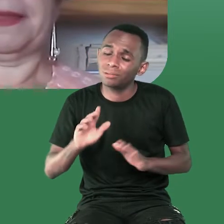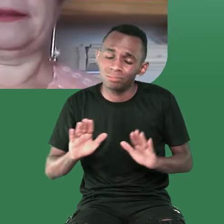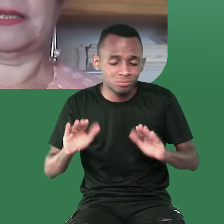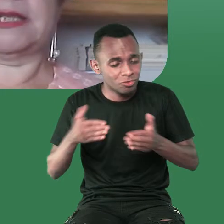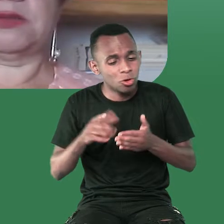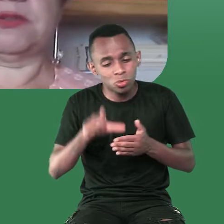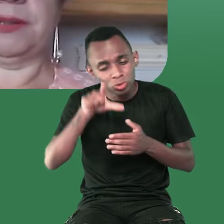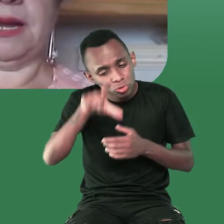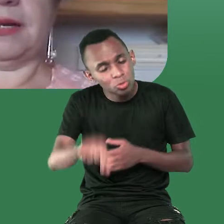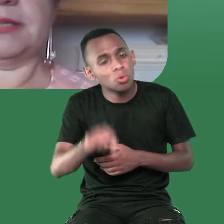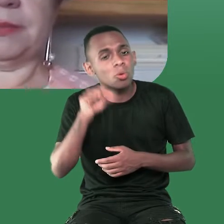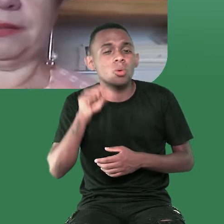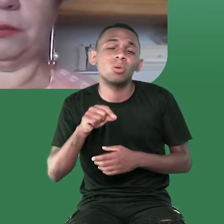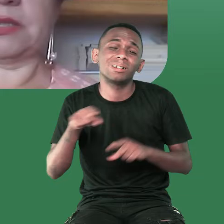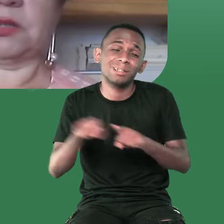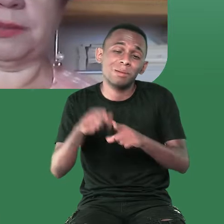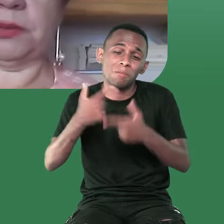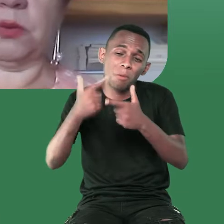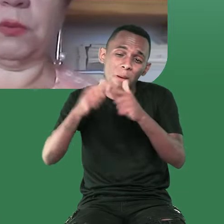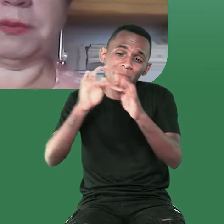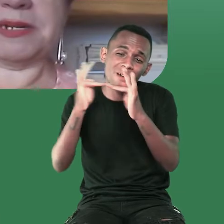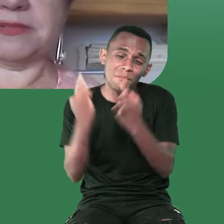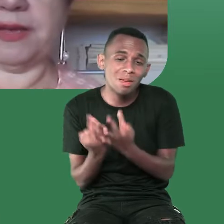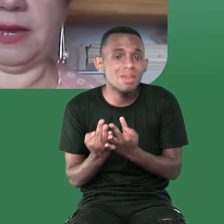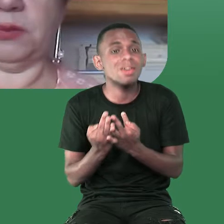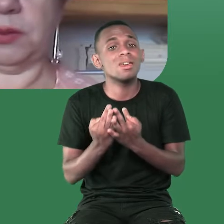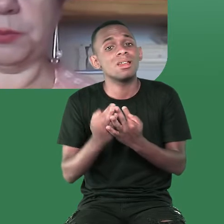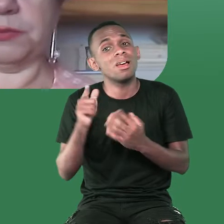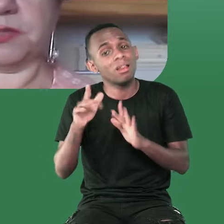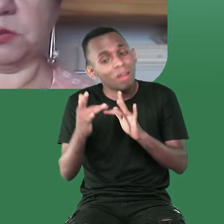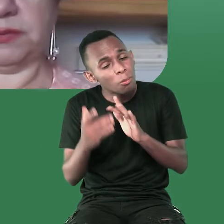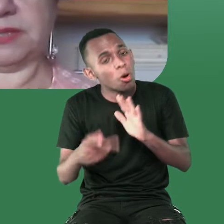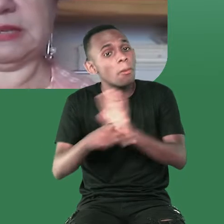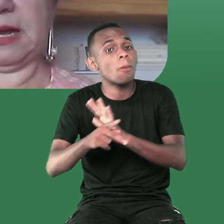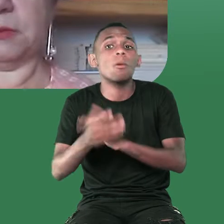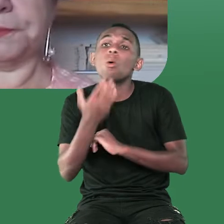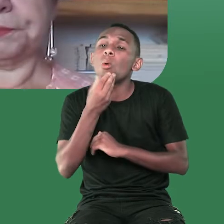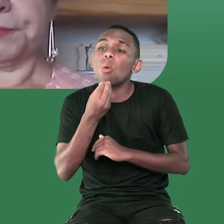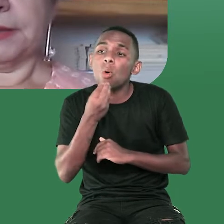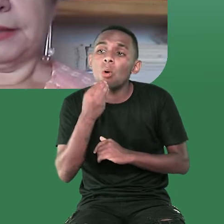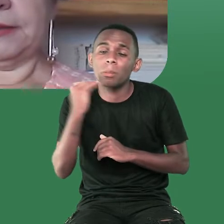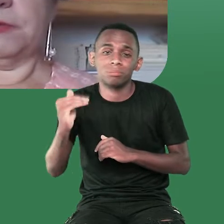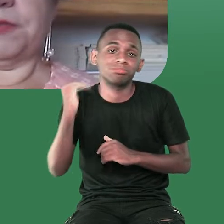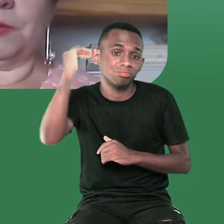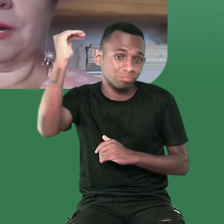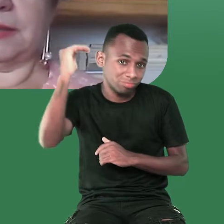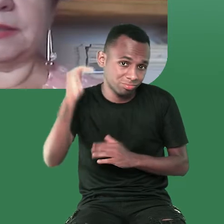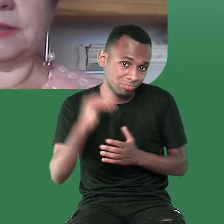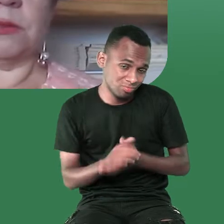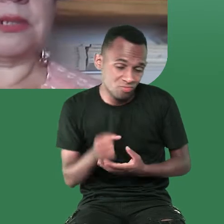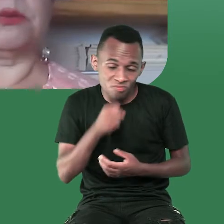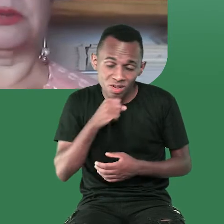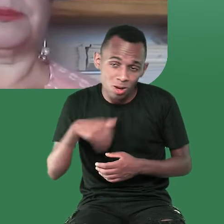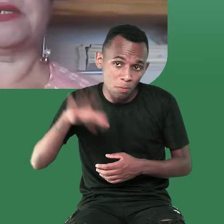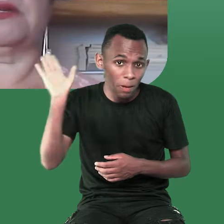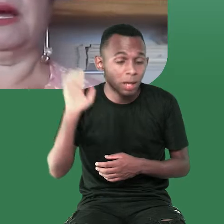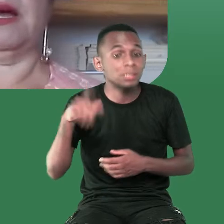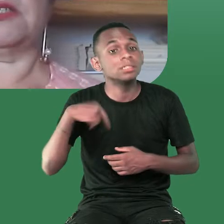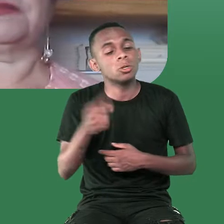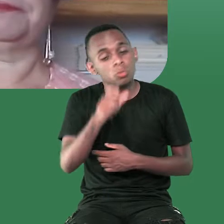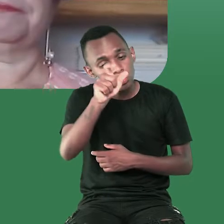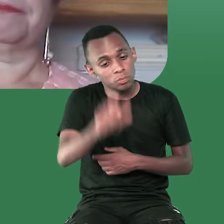drogas. Aí tem as questões familiares, também tem um relacionamento com um homem mais velho, né, um professor universitário. Então veio a Alice como